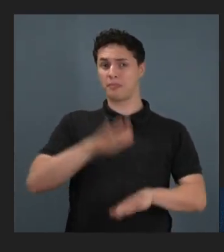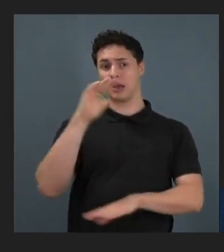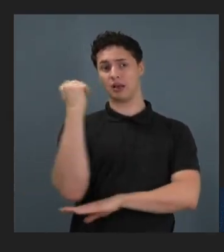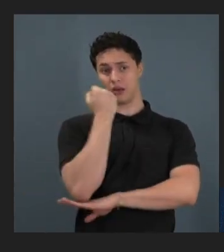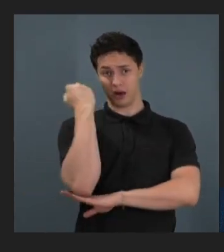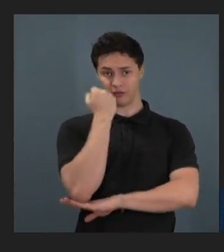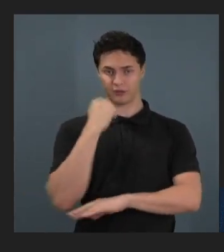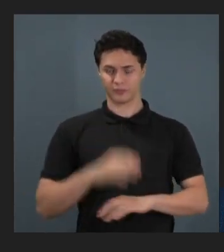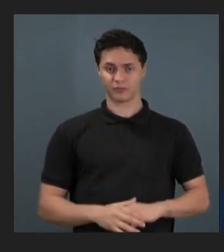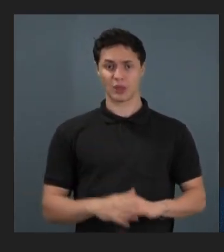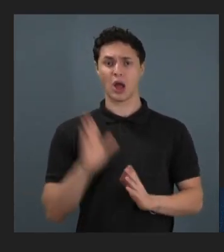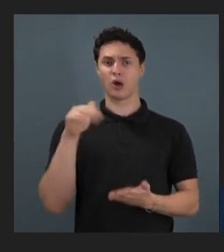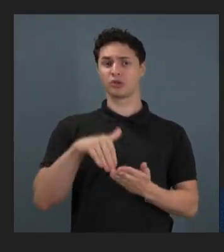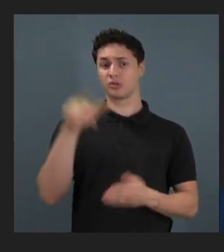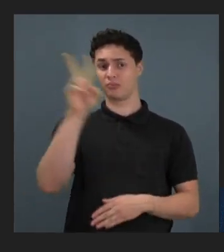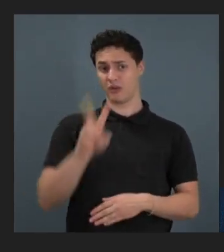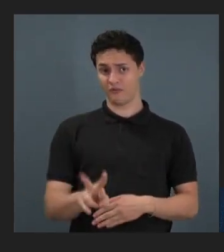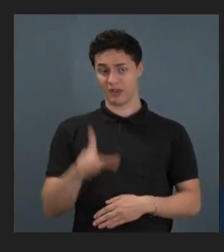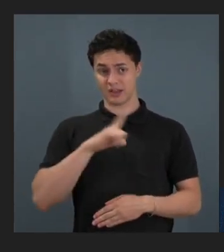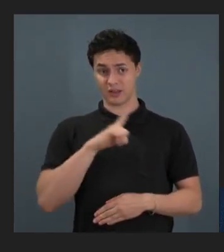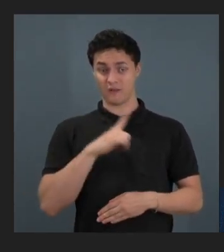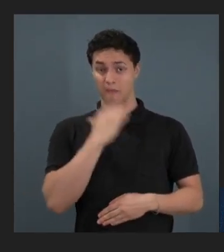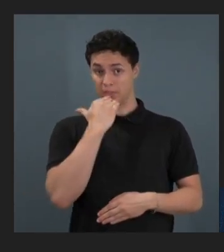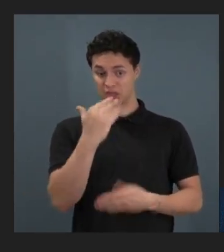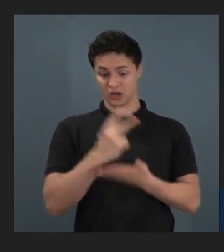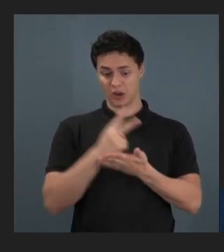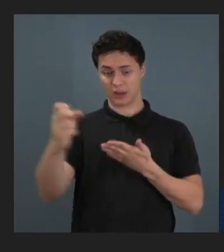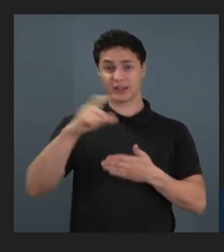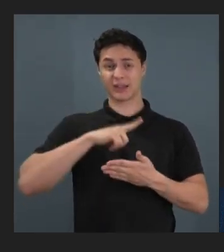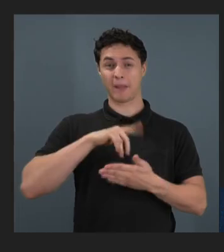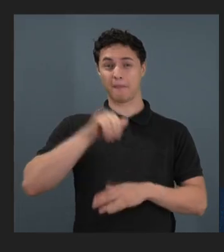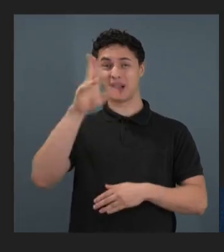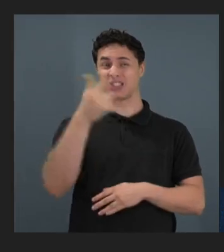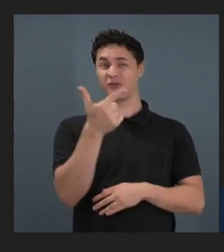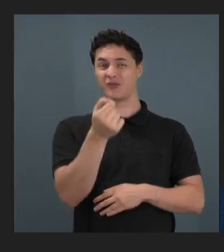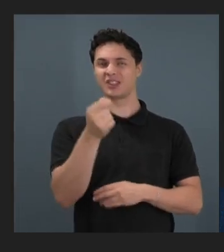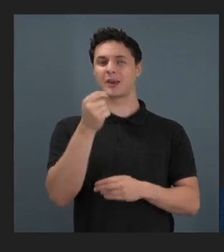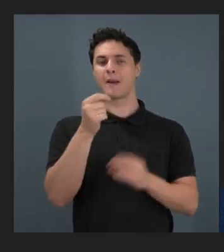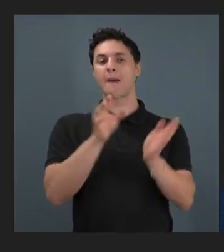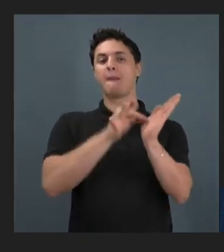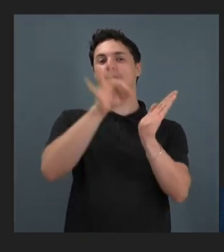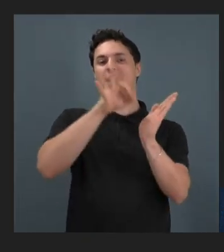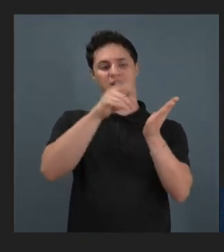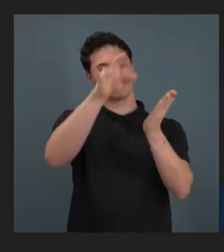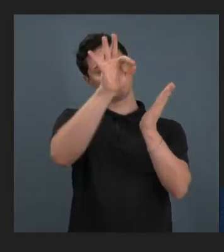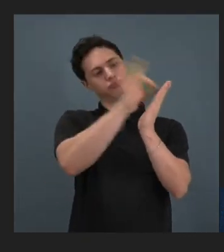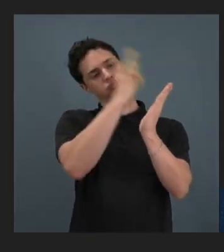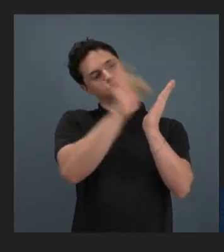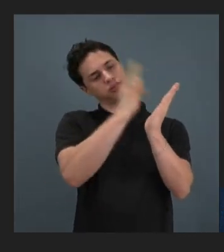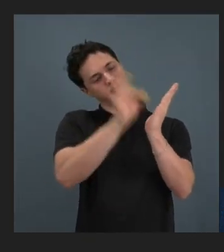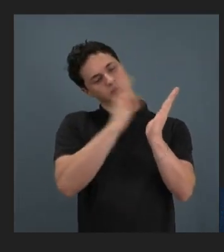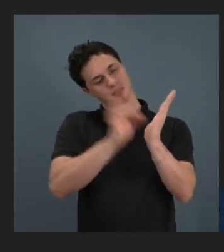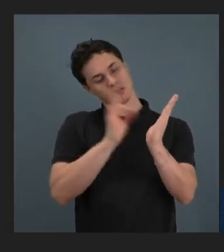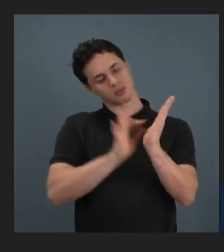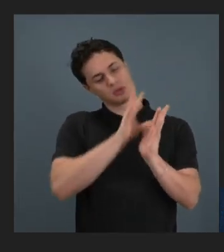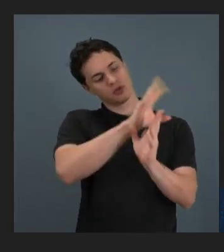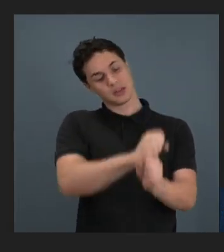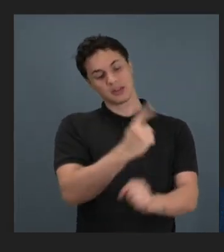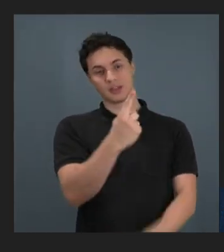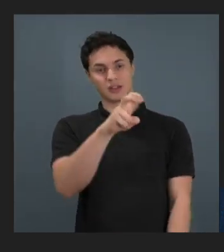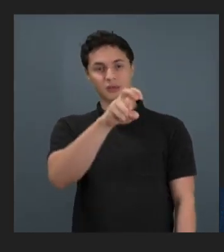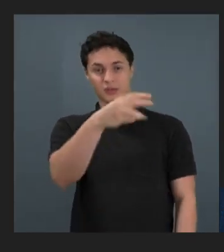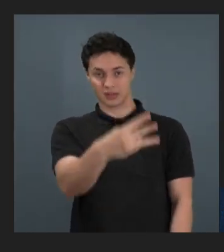de impeachment está fundamentado em mais de 20 laudas, assinado por 153 deputados